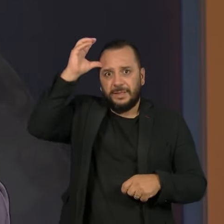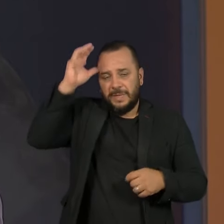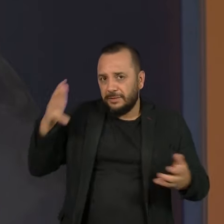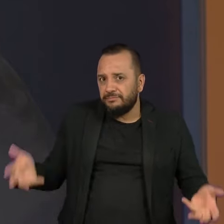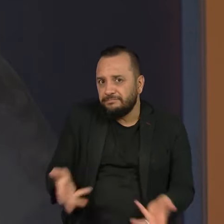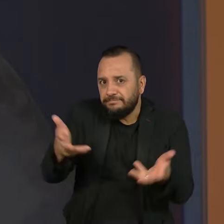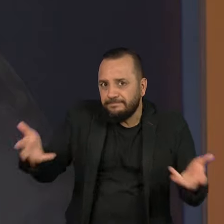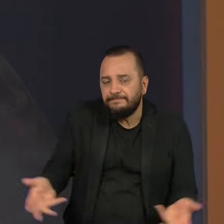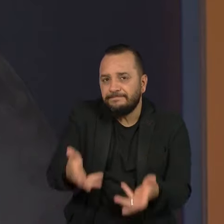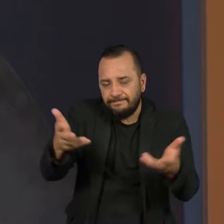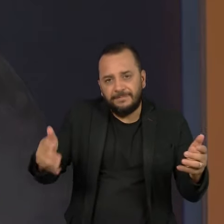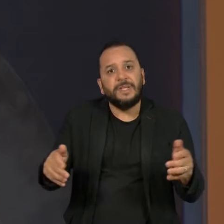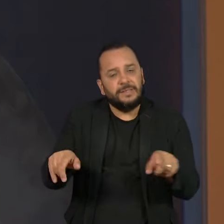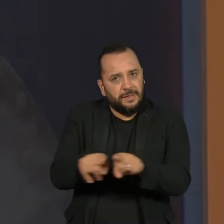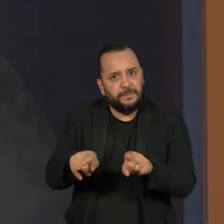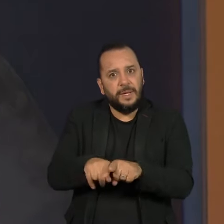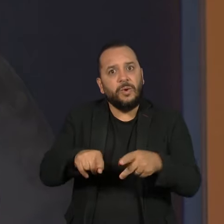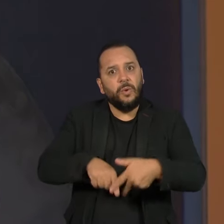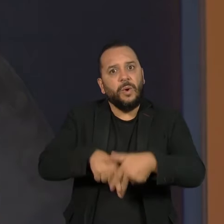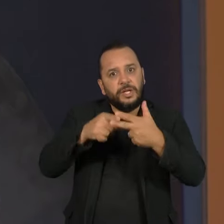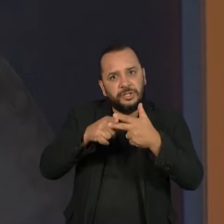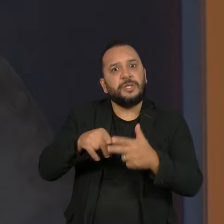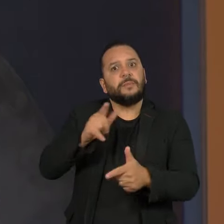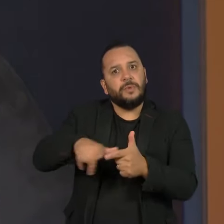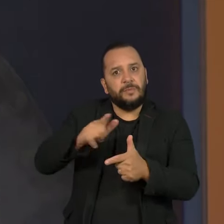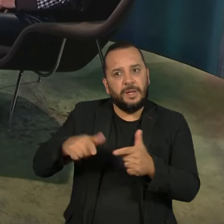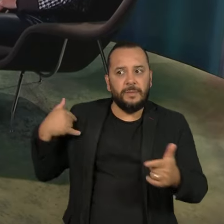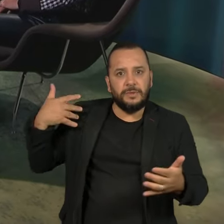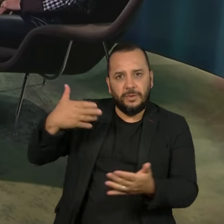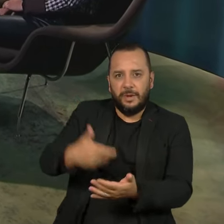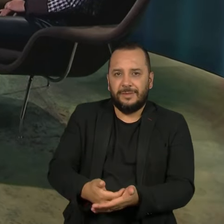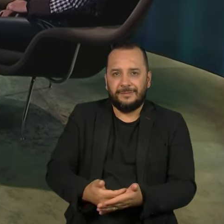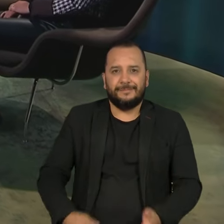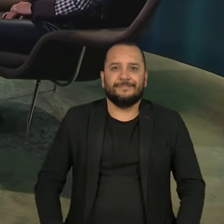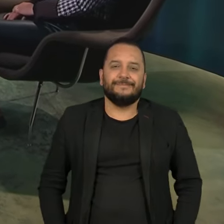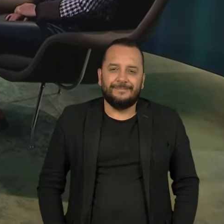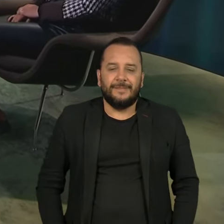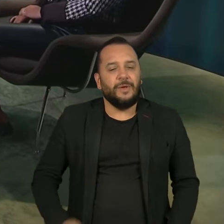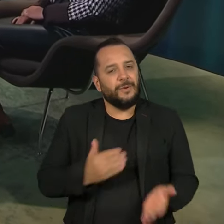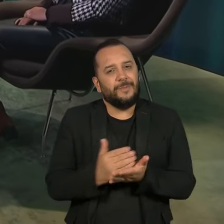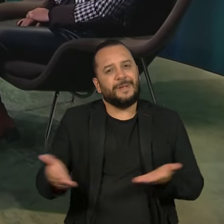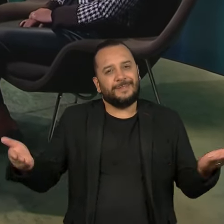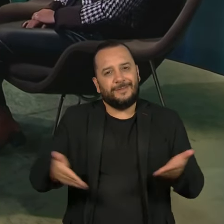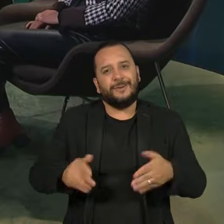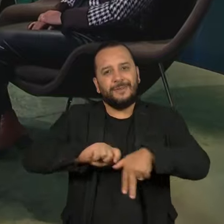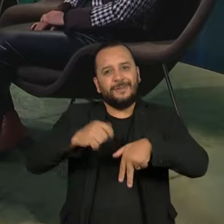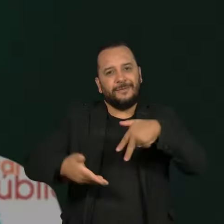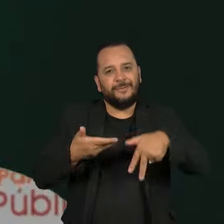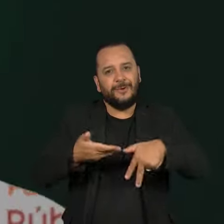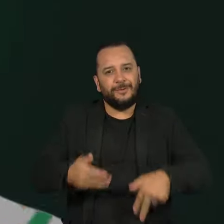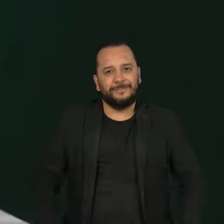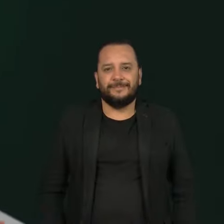e ajudar a corrigir disparidades históricas? Começa agora mais um programa Negros em